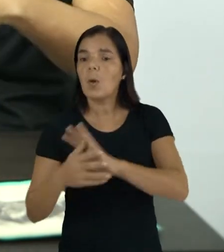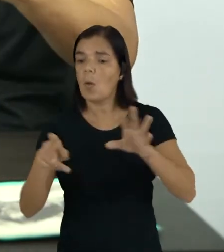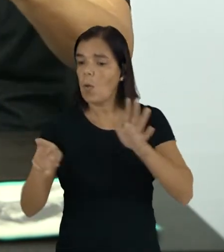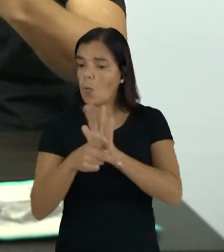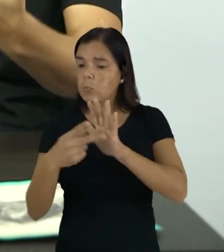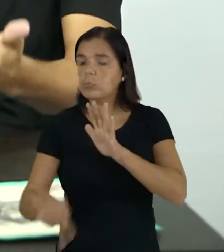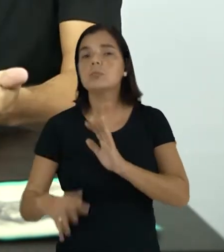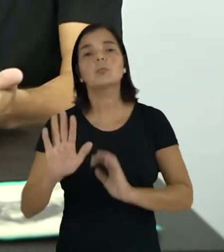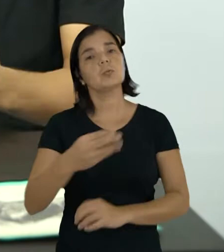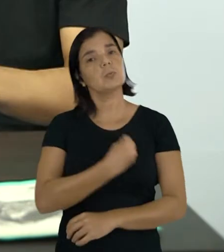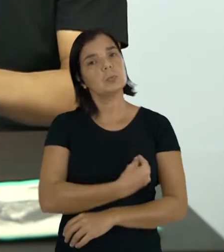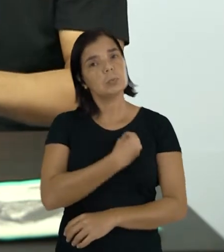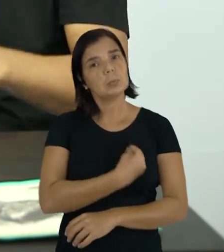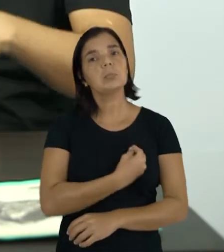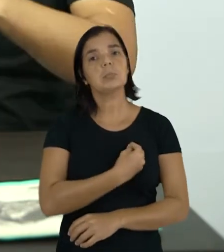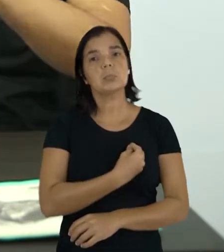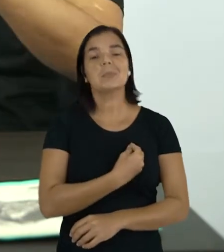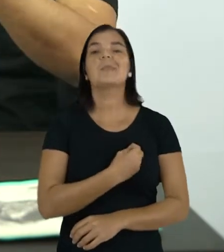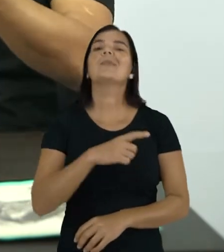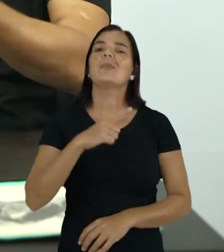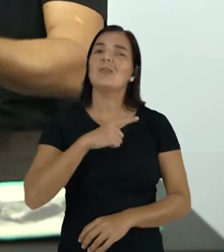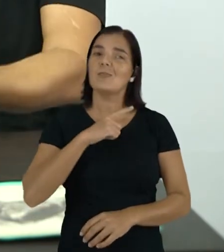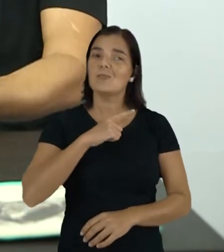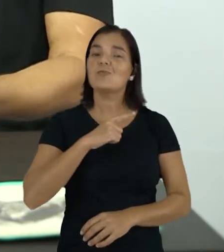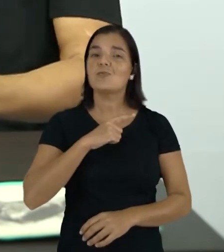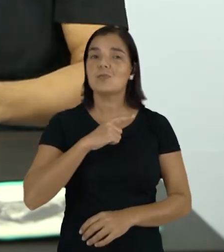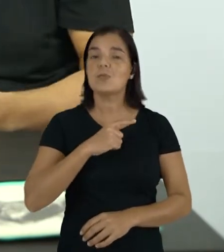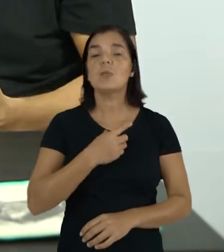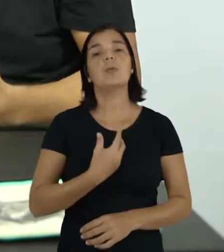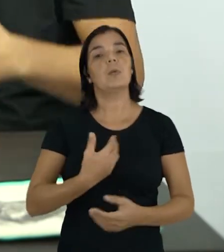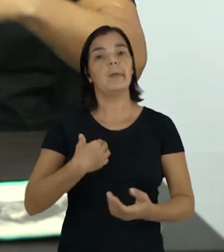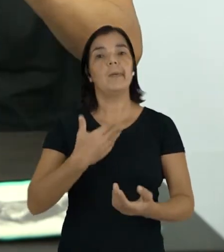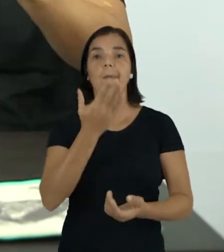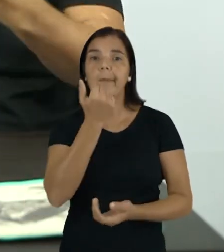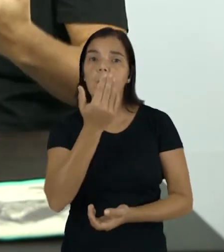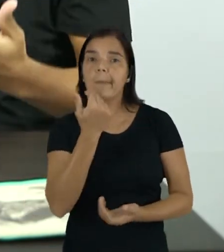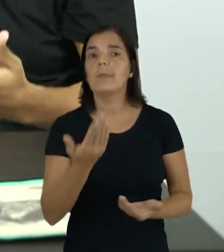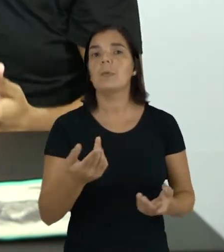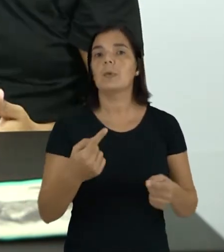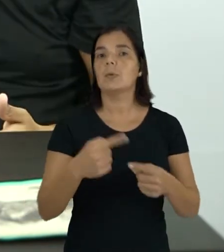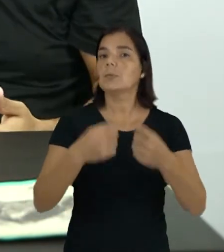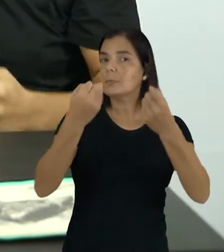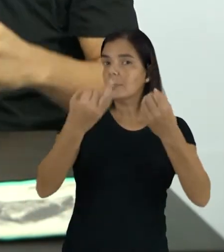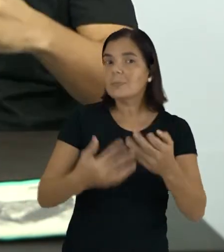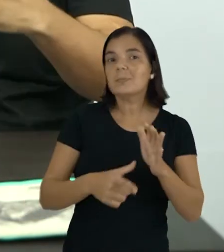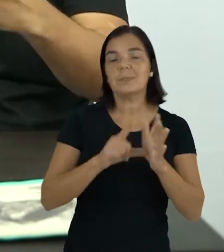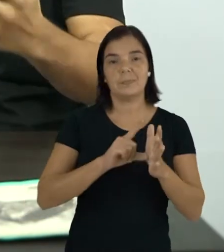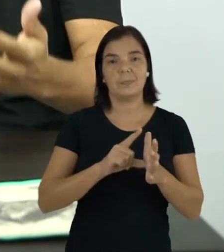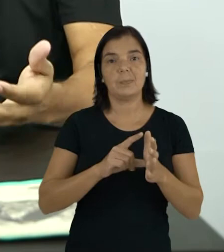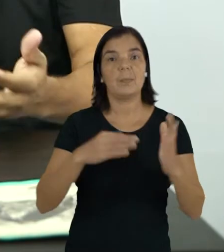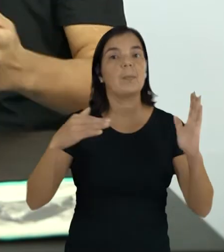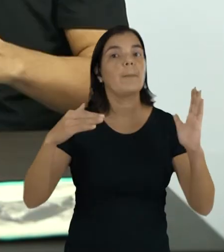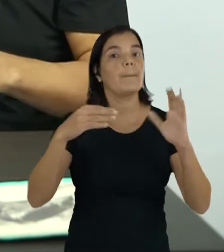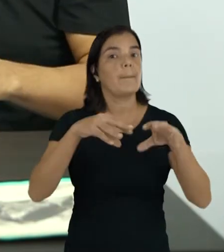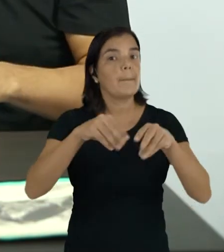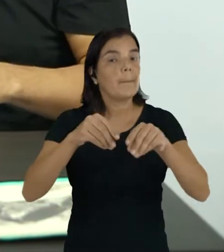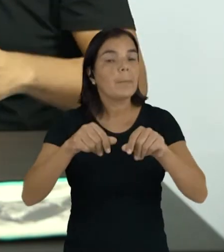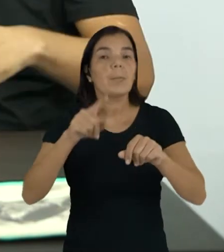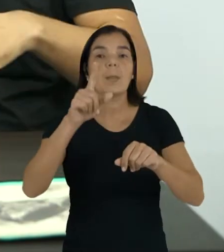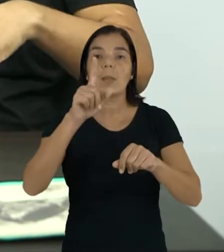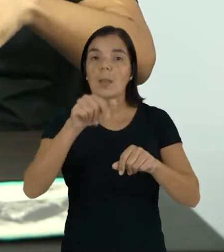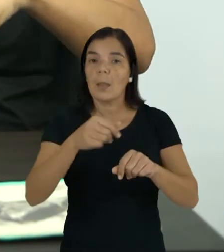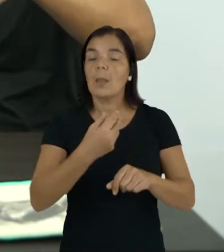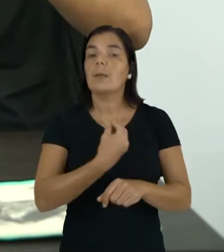que eles já ocupavam. Sim. E que eles tiravam dali o seu sustento, né? Aquilo que nós falamos, a terra é o